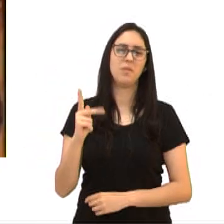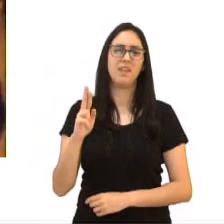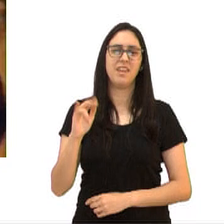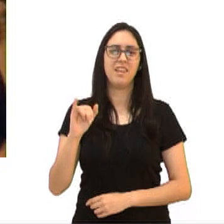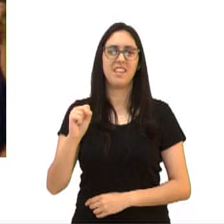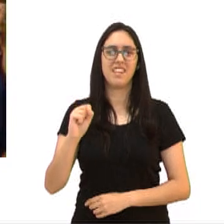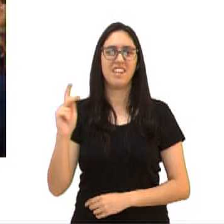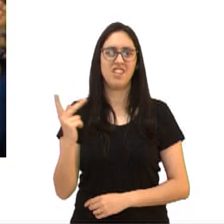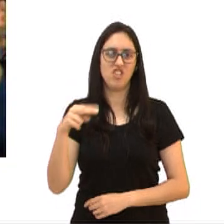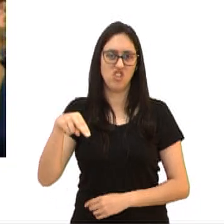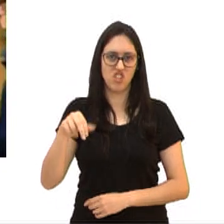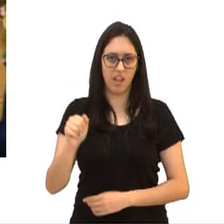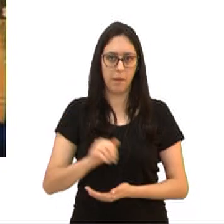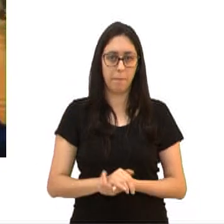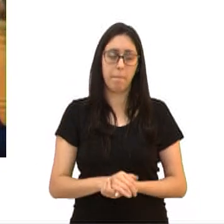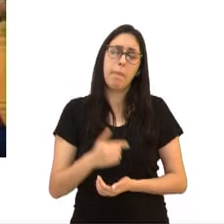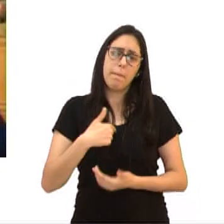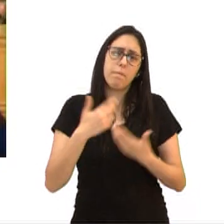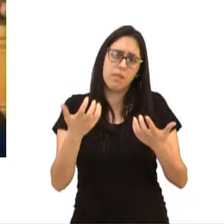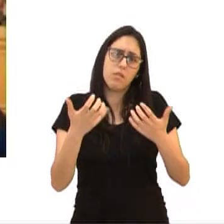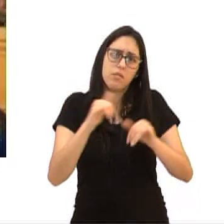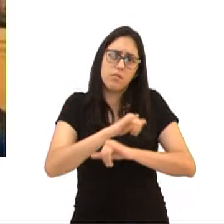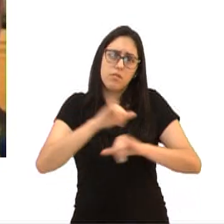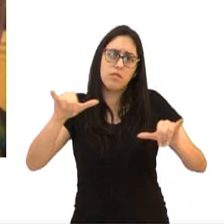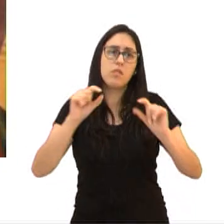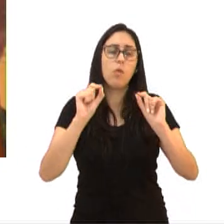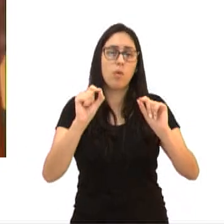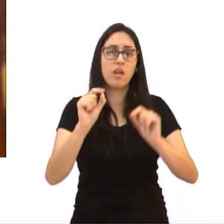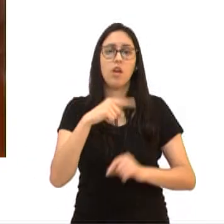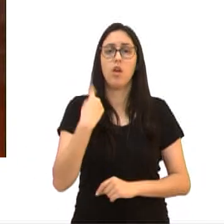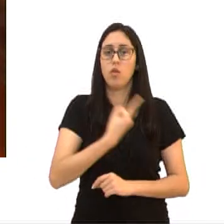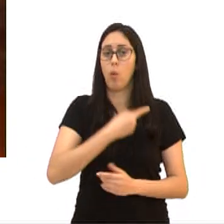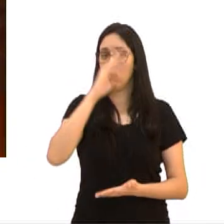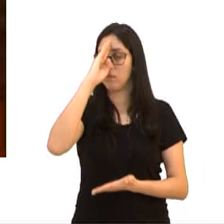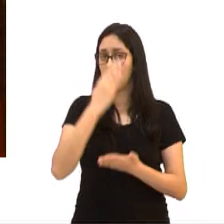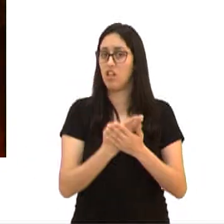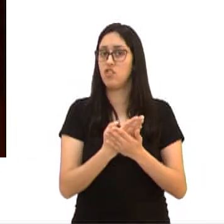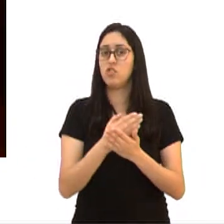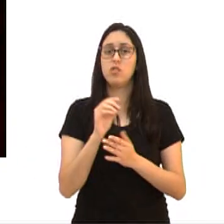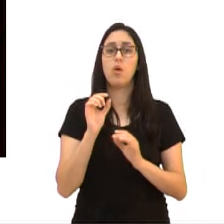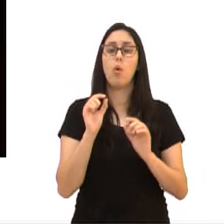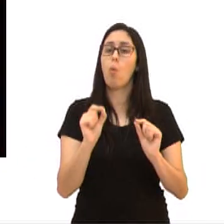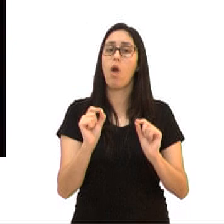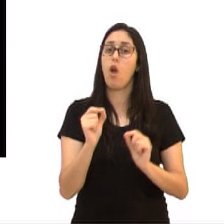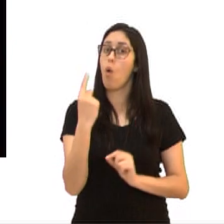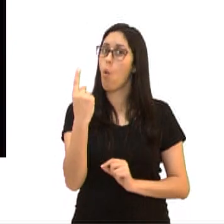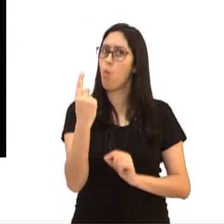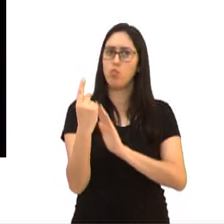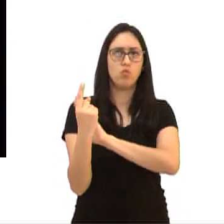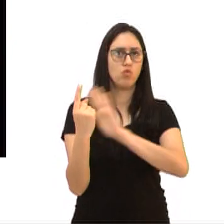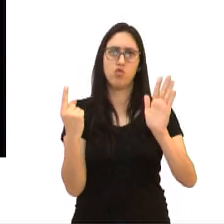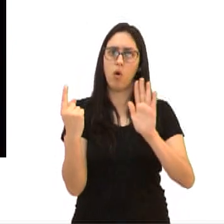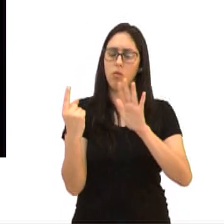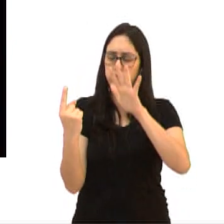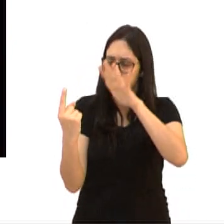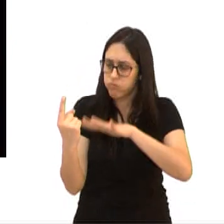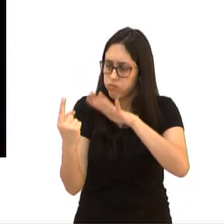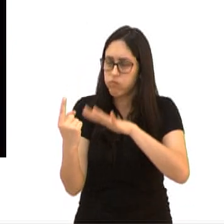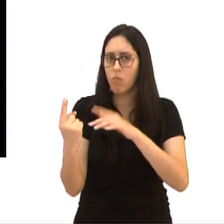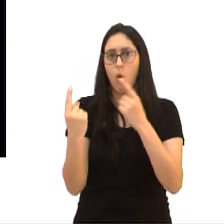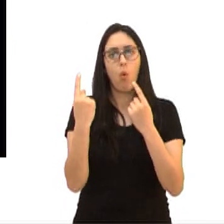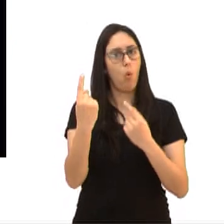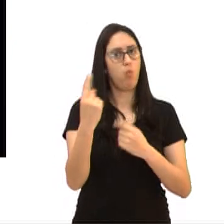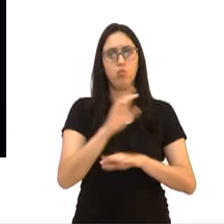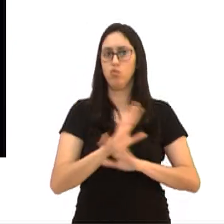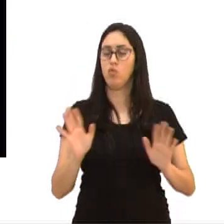fazer algumas considerações. Nós somos monoteístas e acreditamos que existe apenas um Deus. Porém, ele